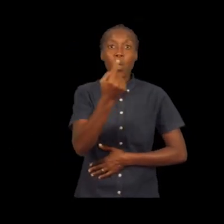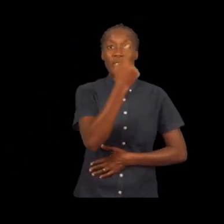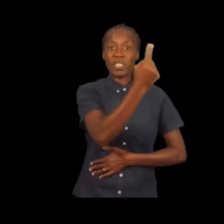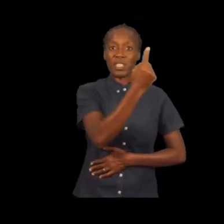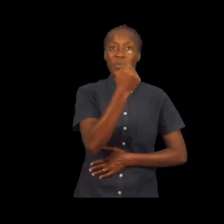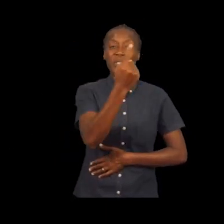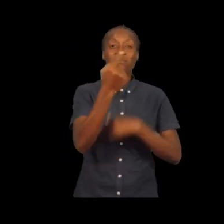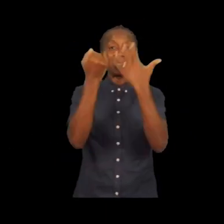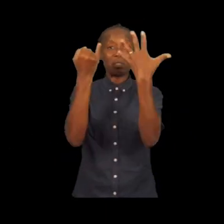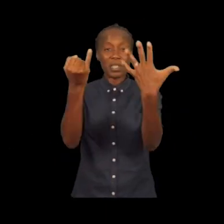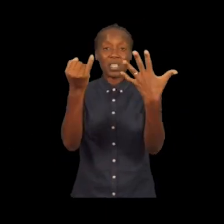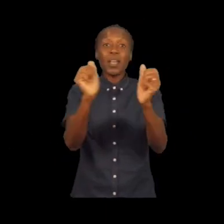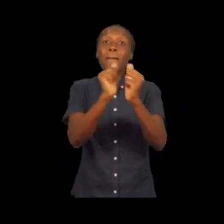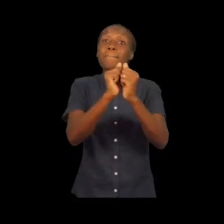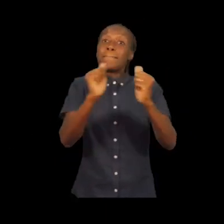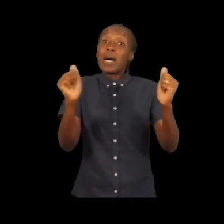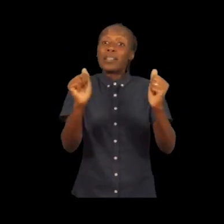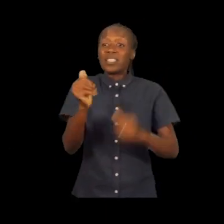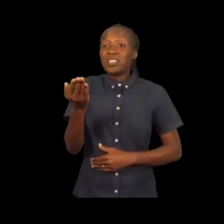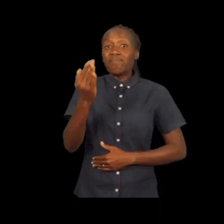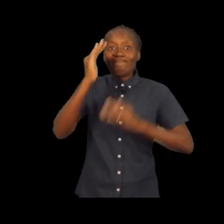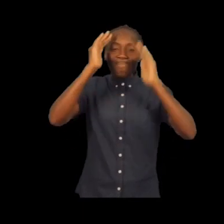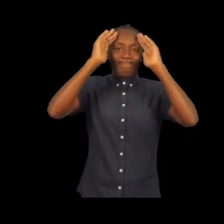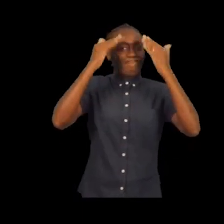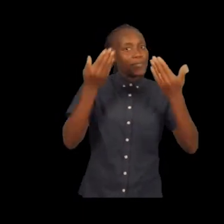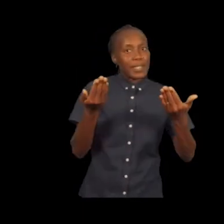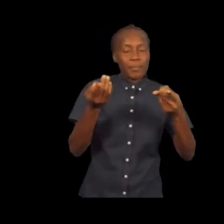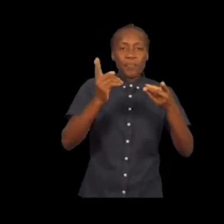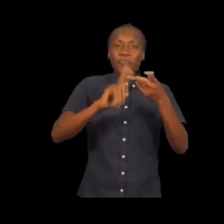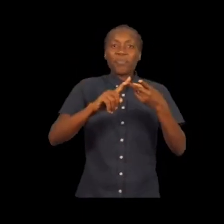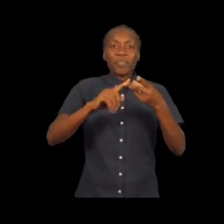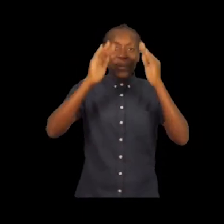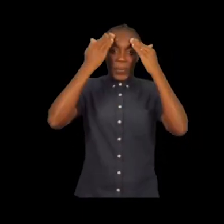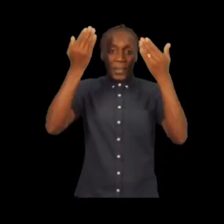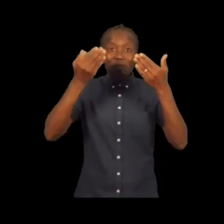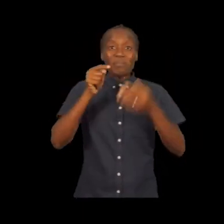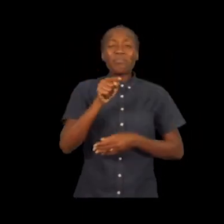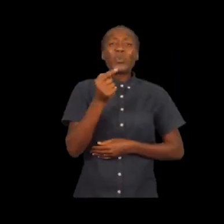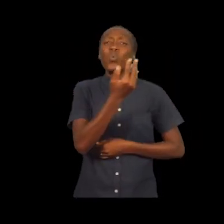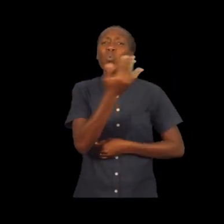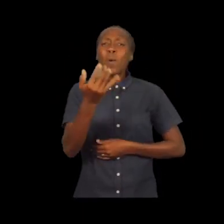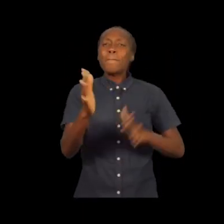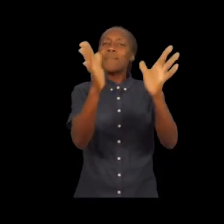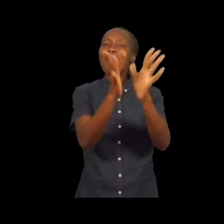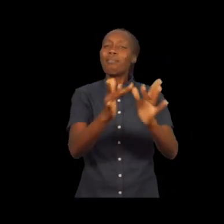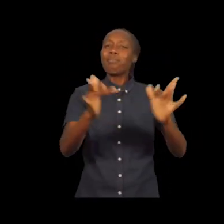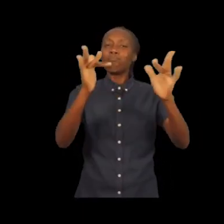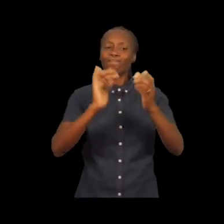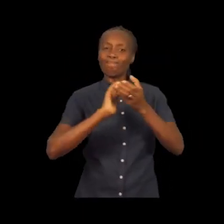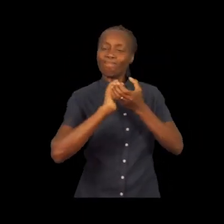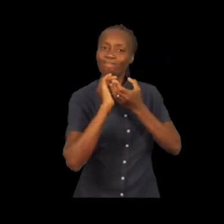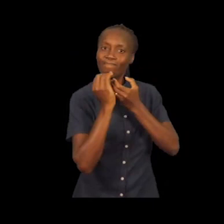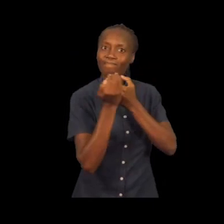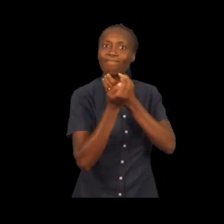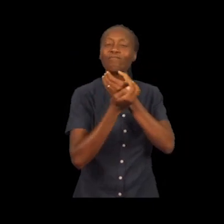ligaram pior está cada vez mais difícil produzir provas a criança não